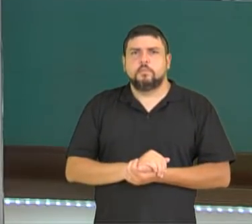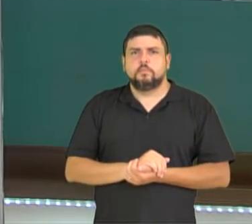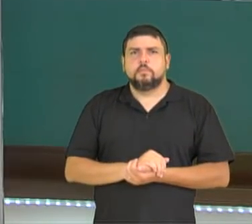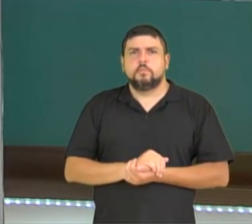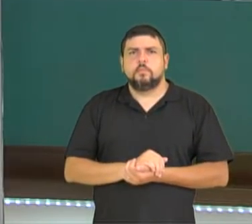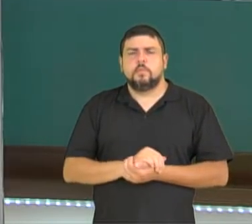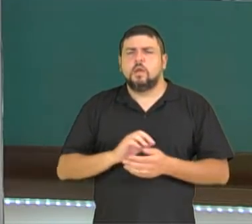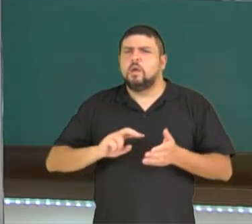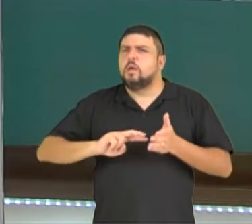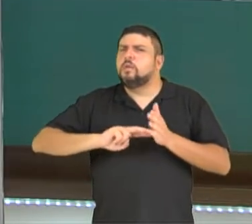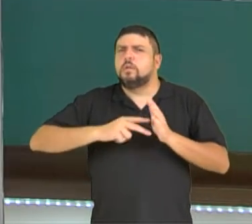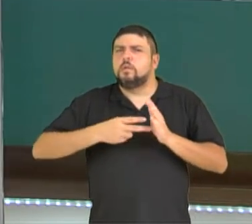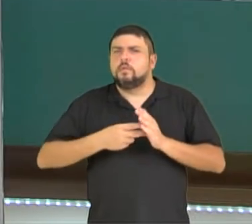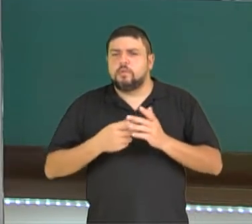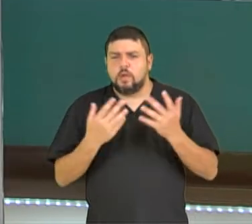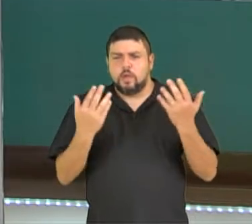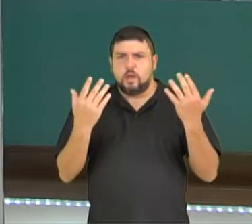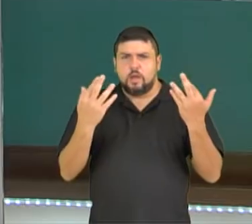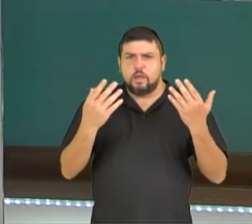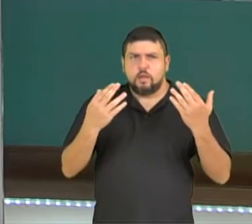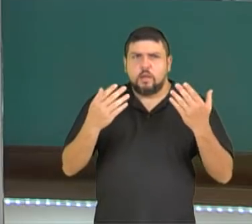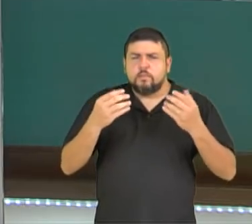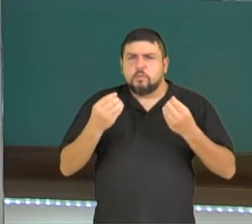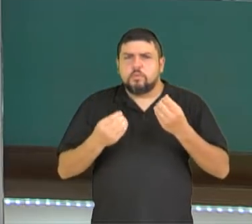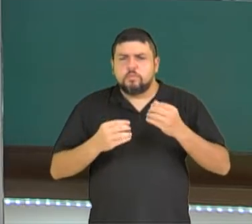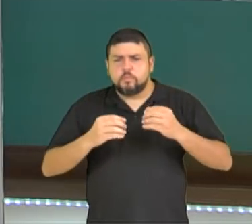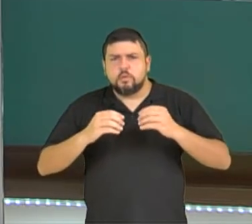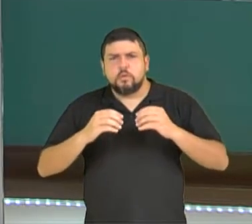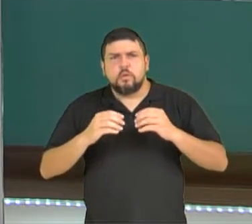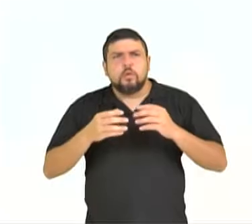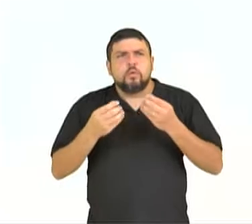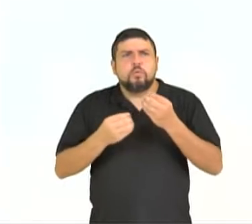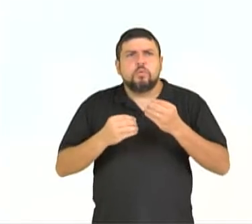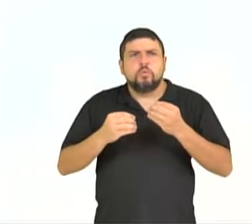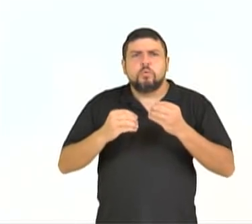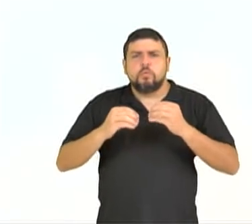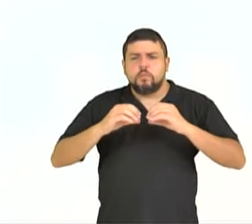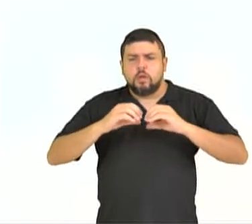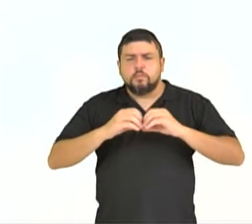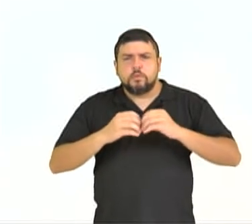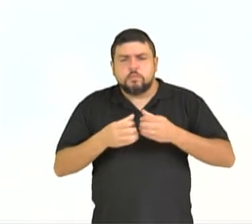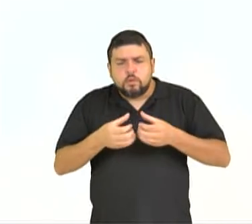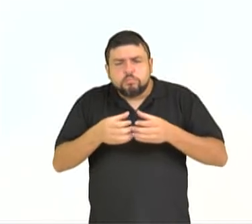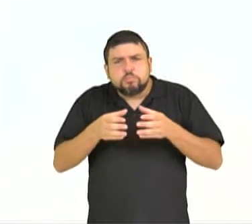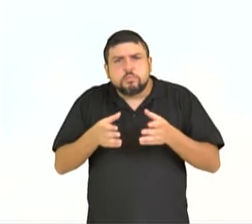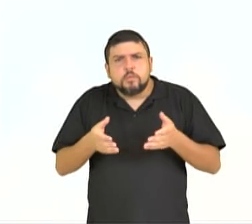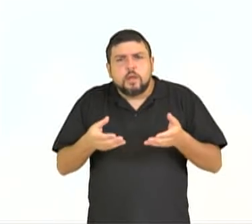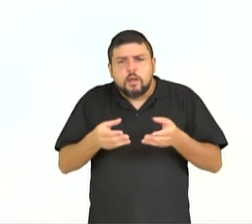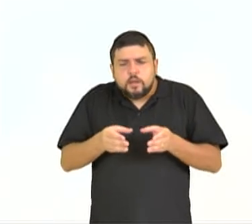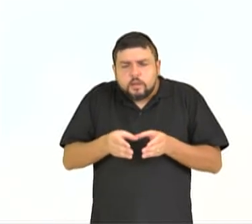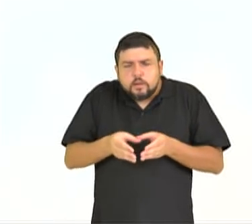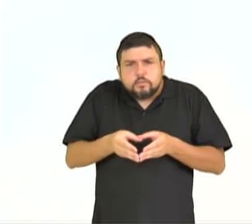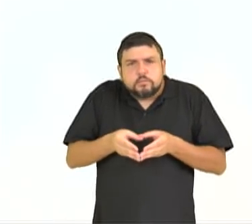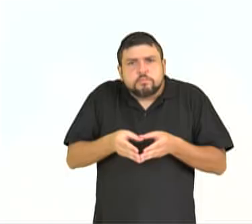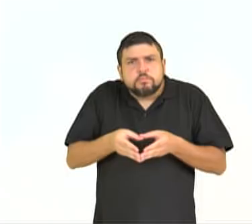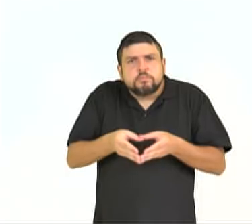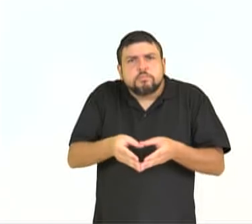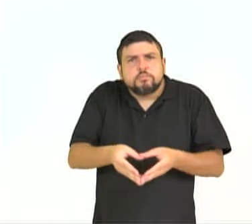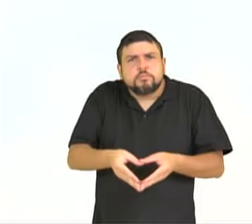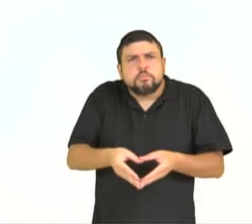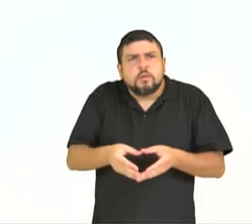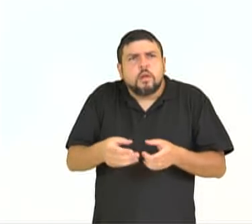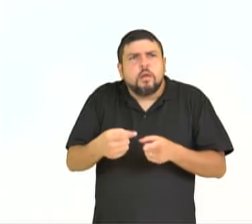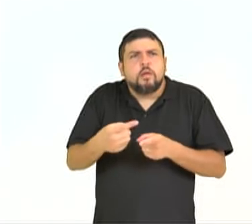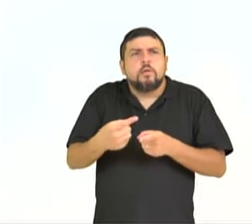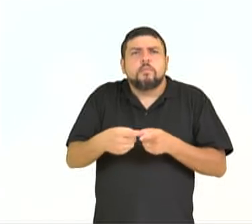mãos segurando um coração representam? Isso mesmo, o que a linguagem não verbal aqui, as imagens, né, representam